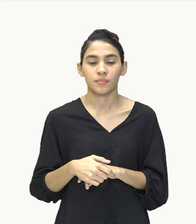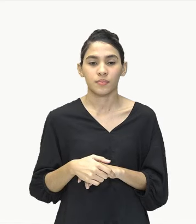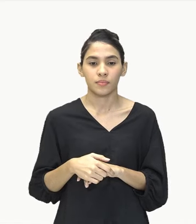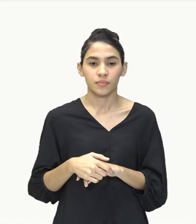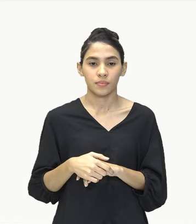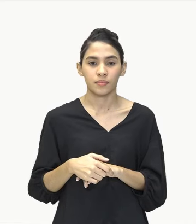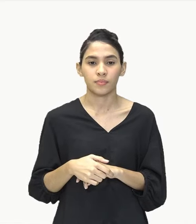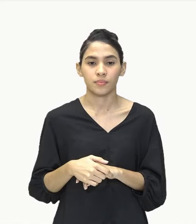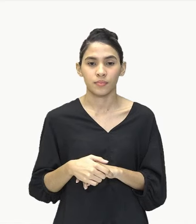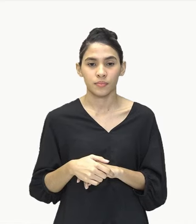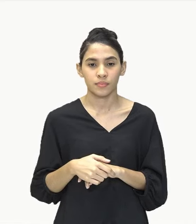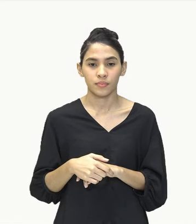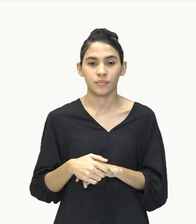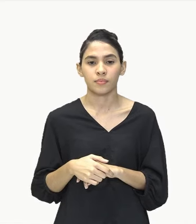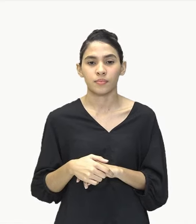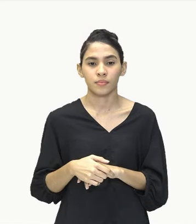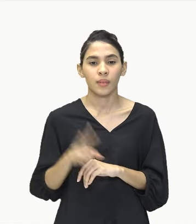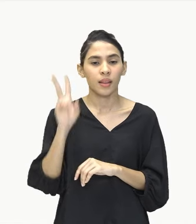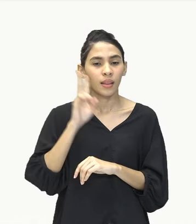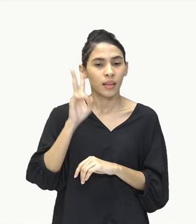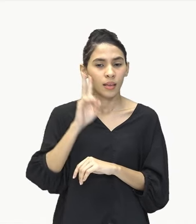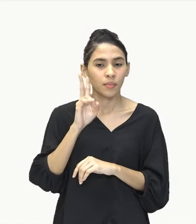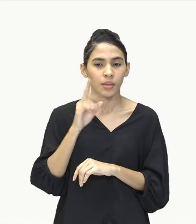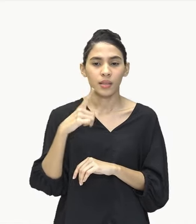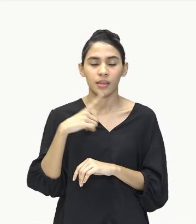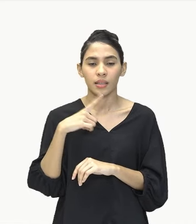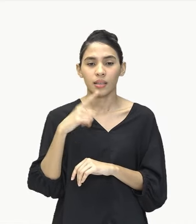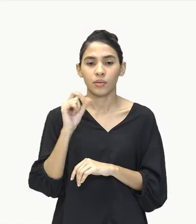aqui esse monômio, nós temos